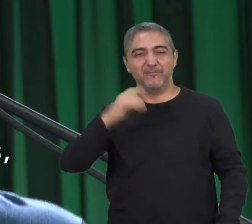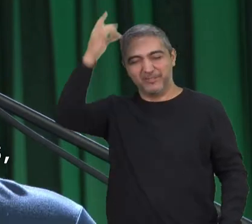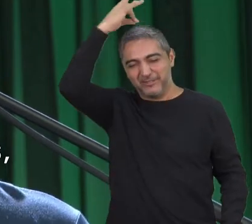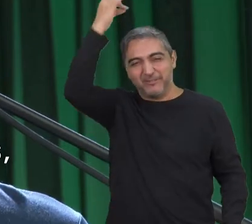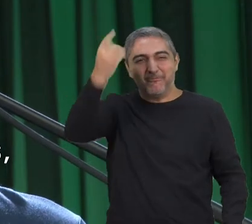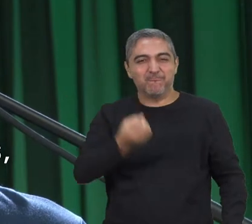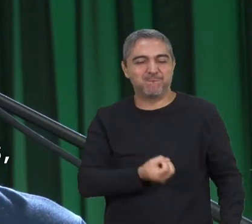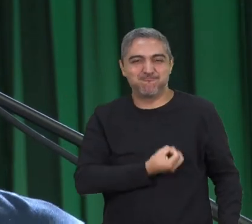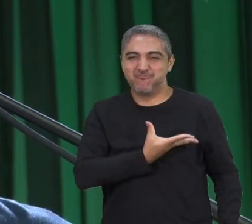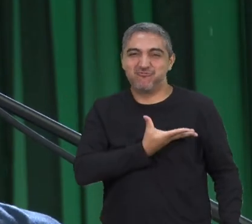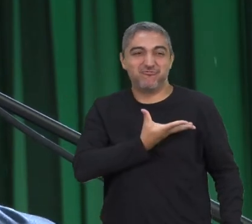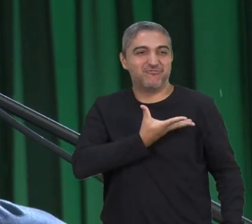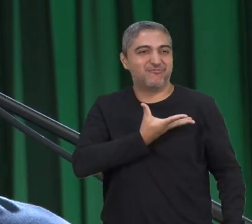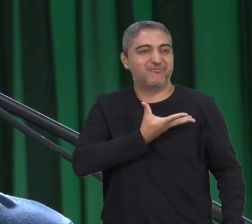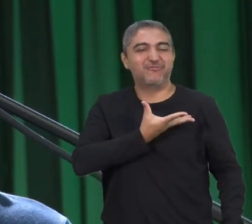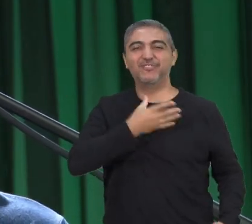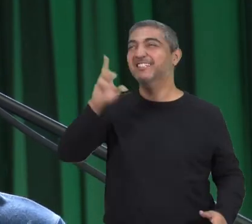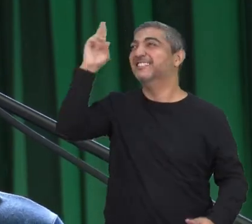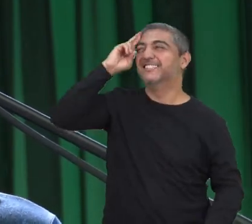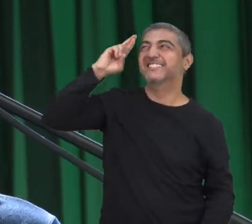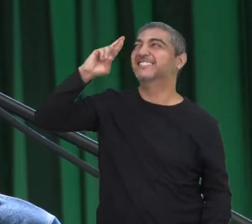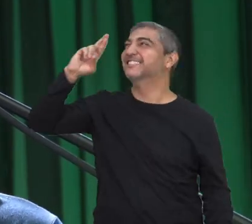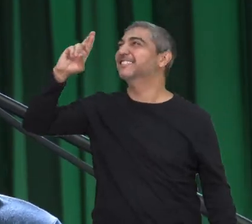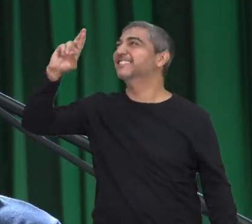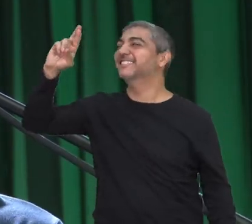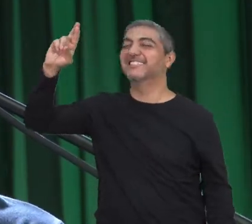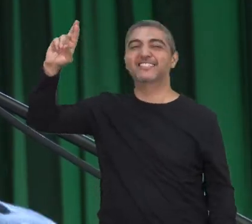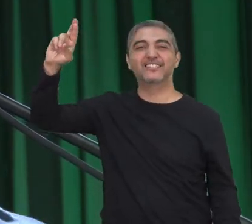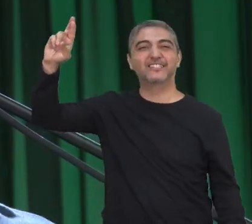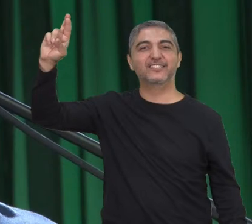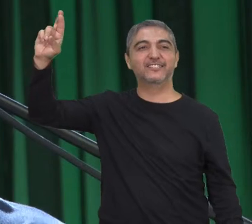frutos, Senhor,